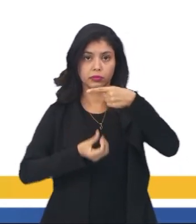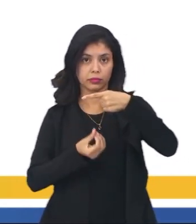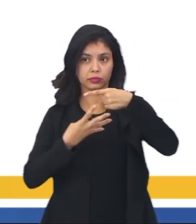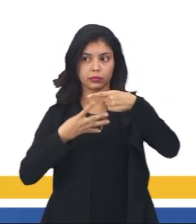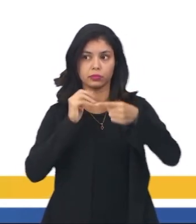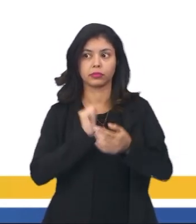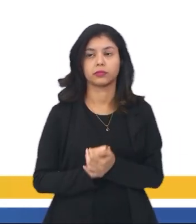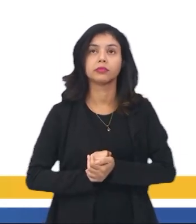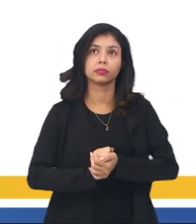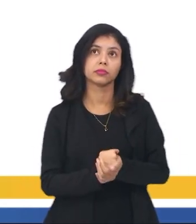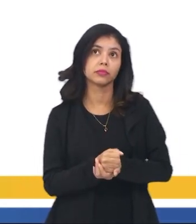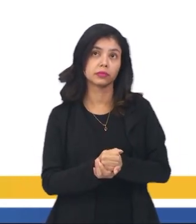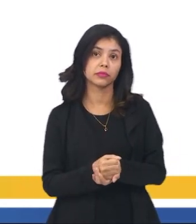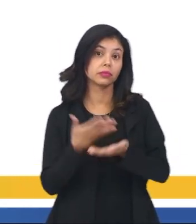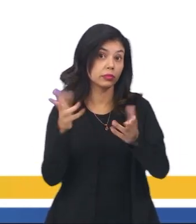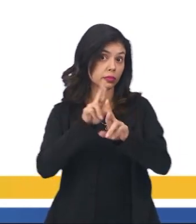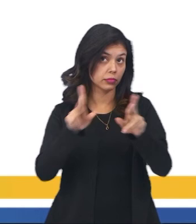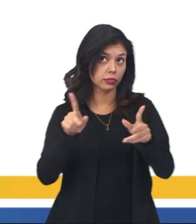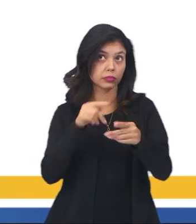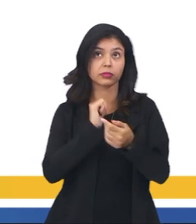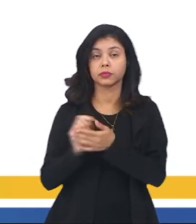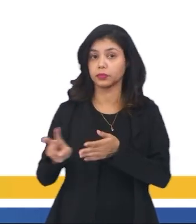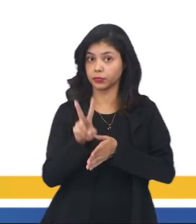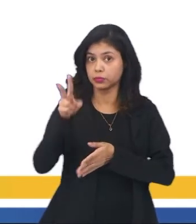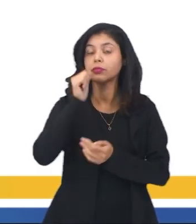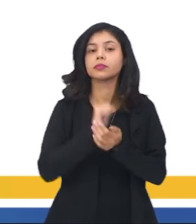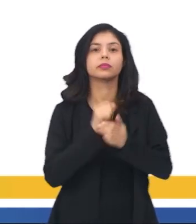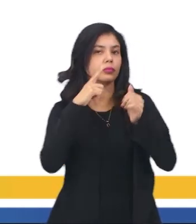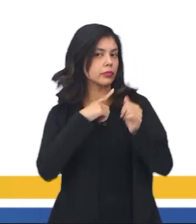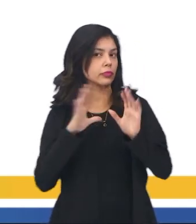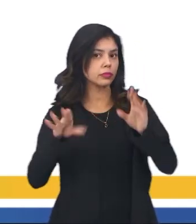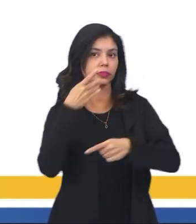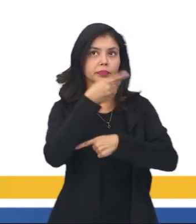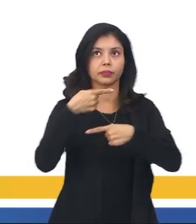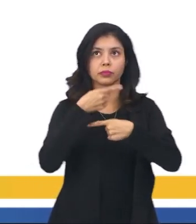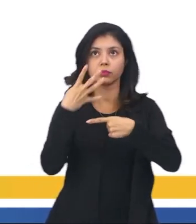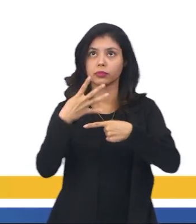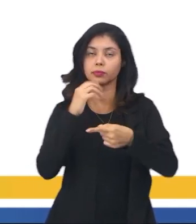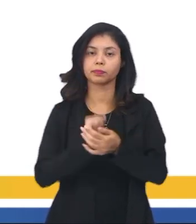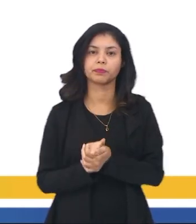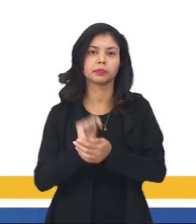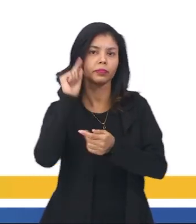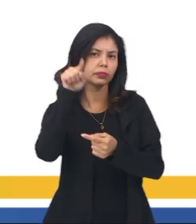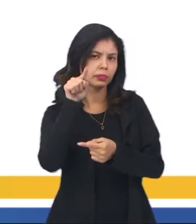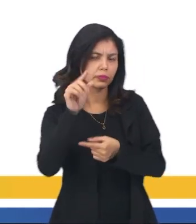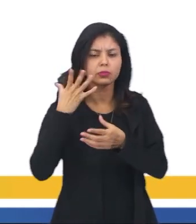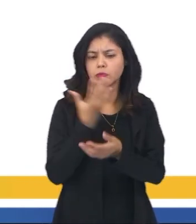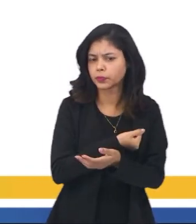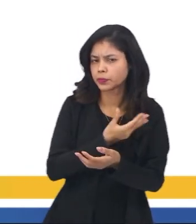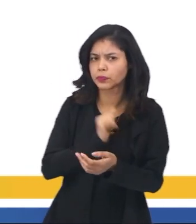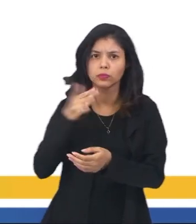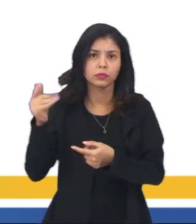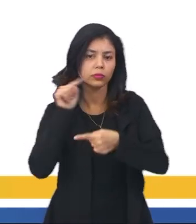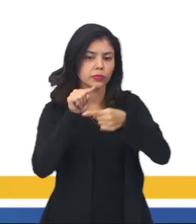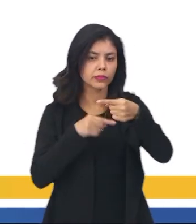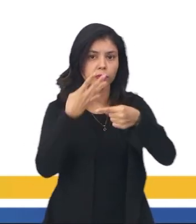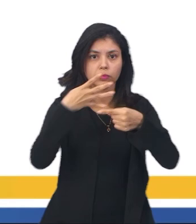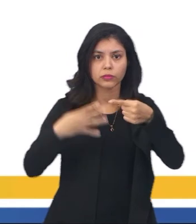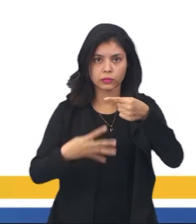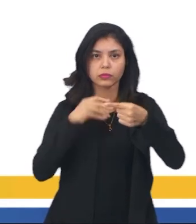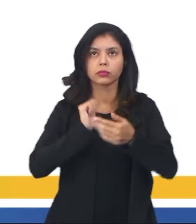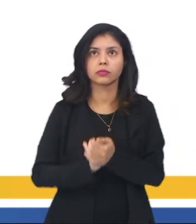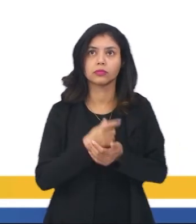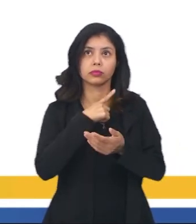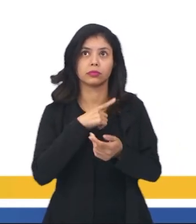dividido para 4. Fazendo a diferença entre os valores, né, vamos obter menos 4, ali no numerador. Quando dividimos menos 4 para